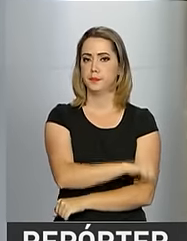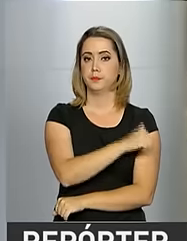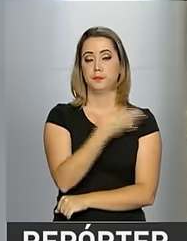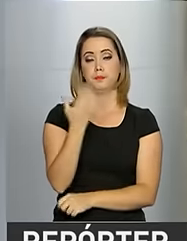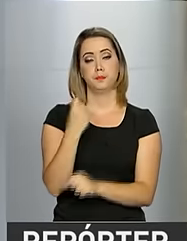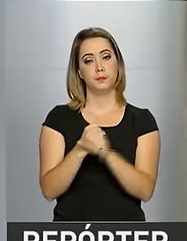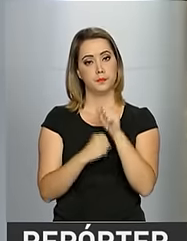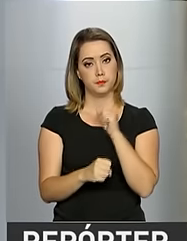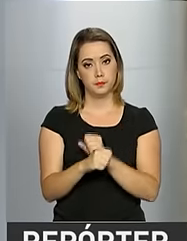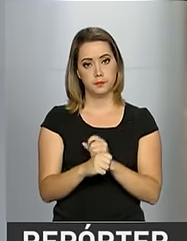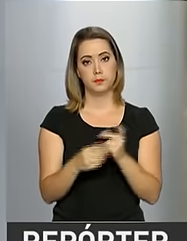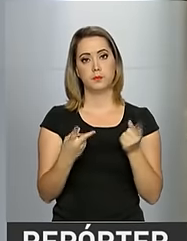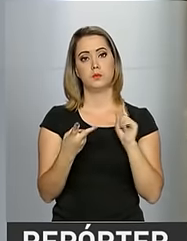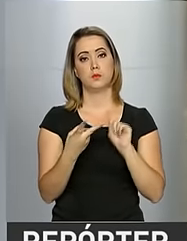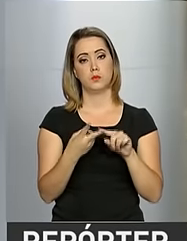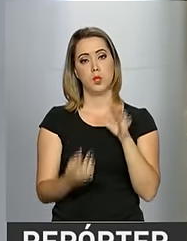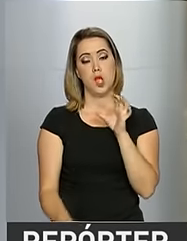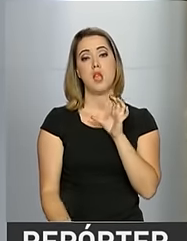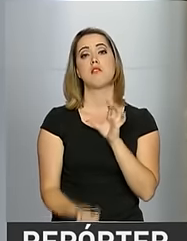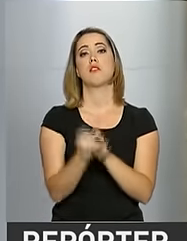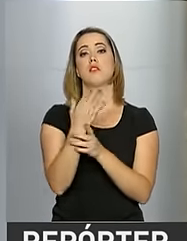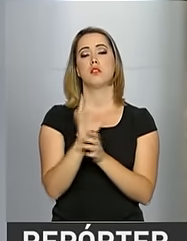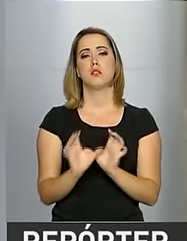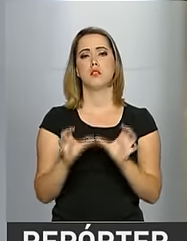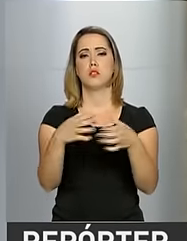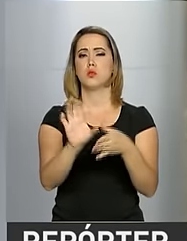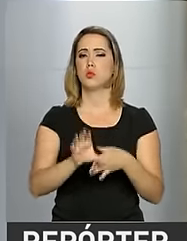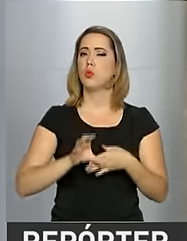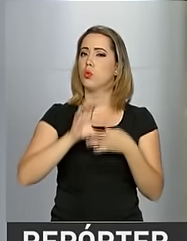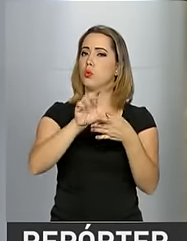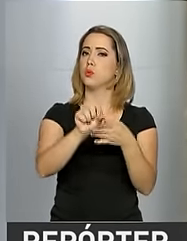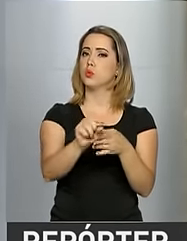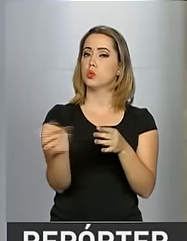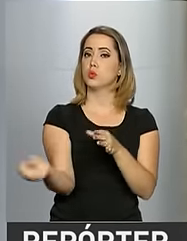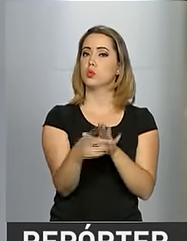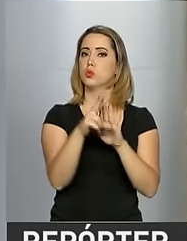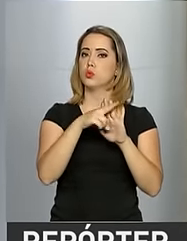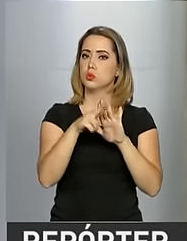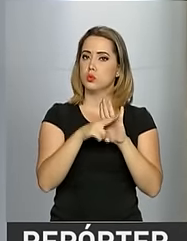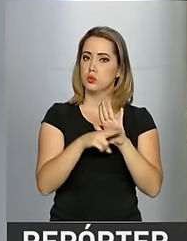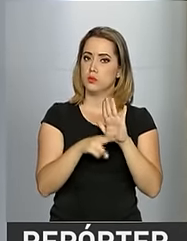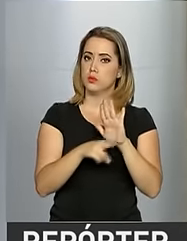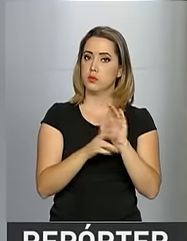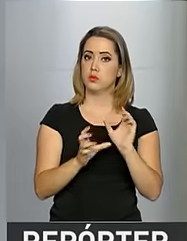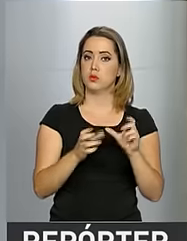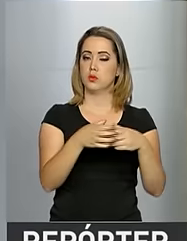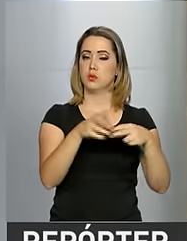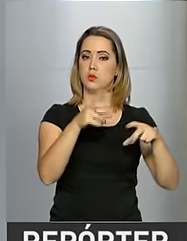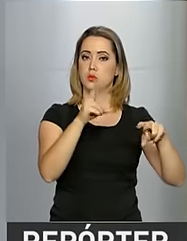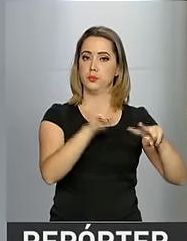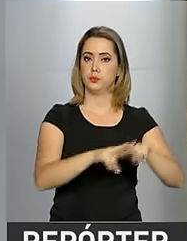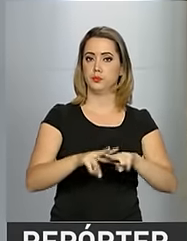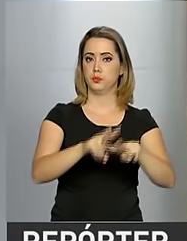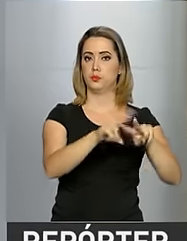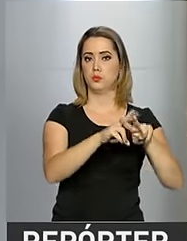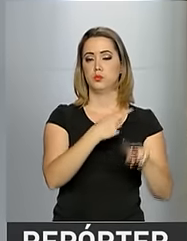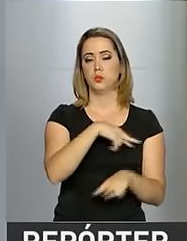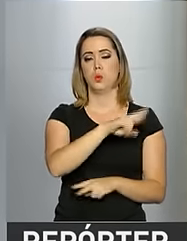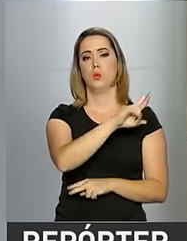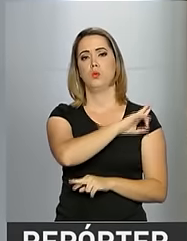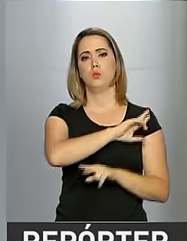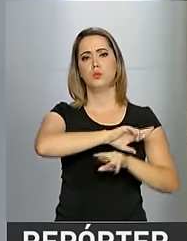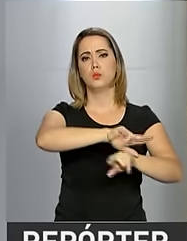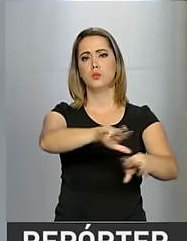no ano passado. A criação de uma comissão para reformar o sistema prisional, com representantes do